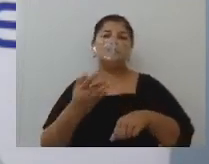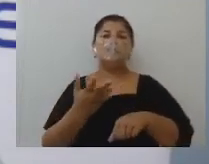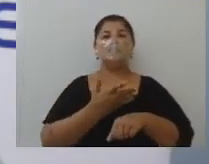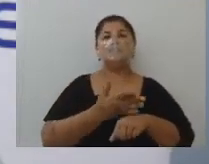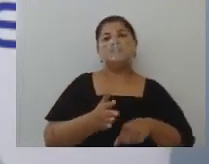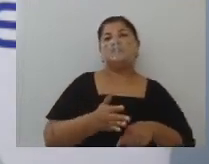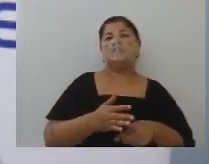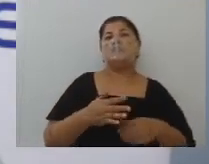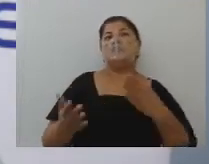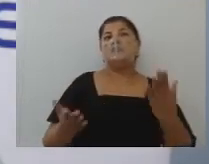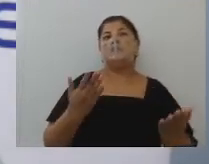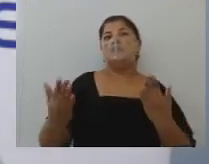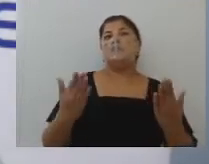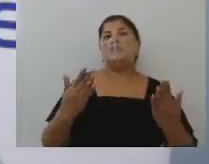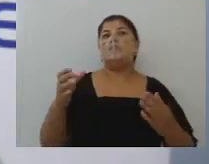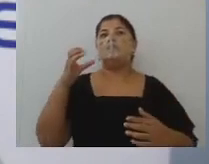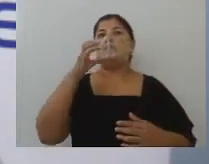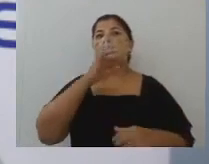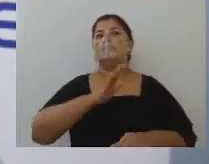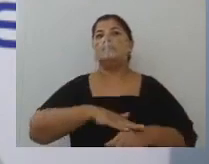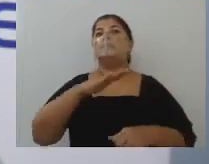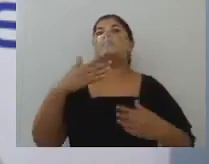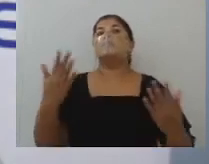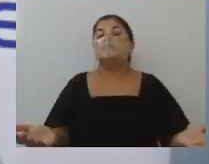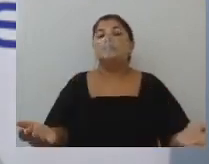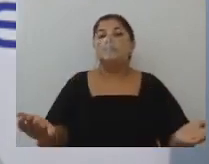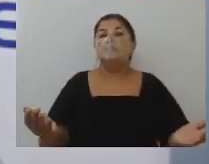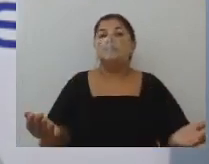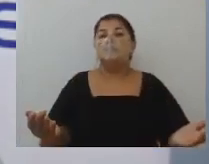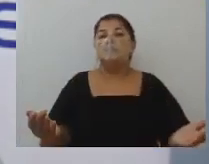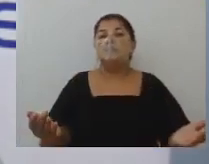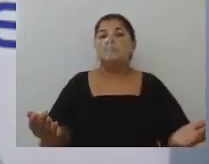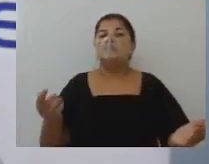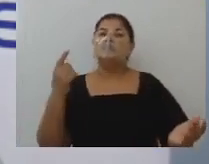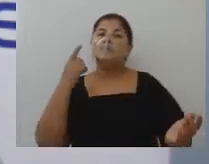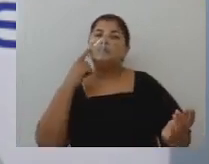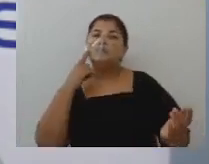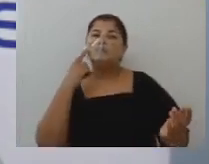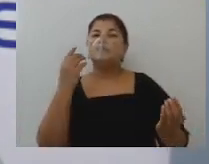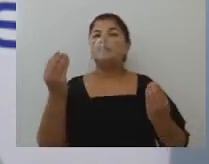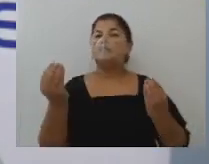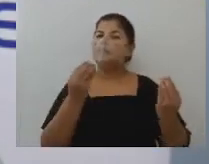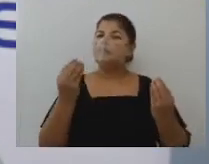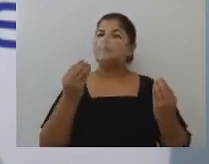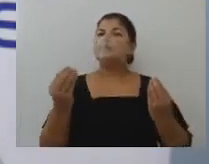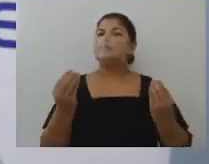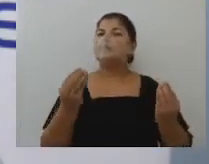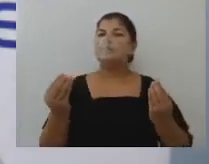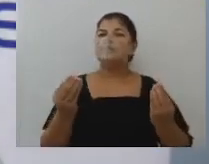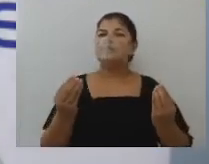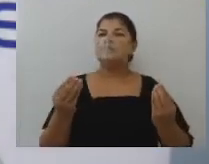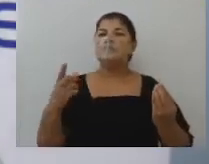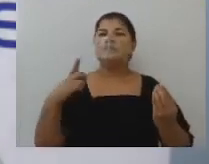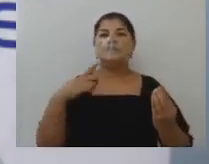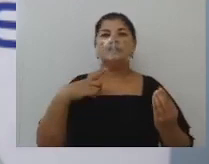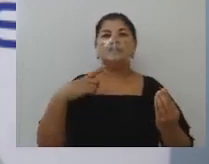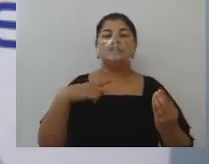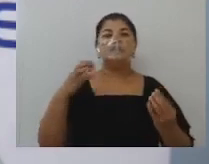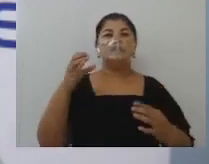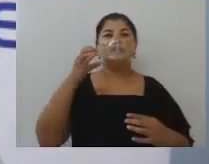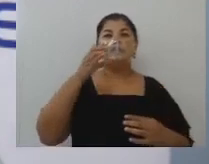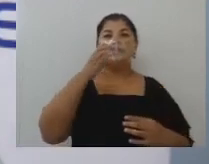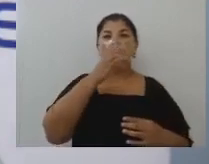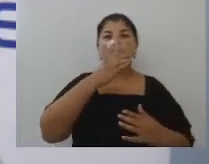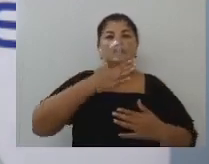Qual esquenta mais? A gente poderia levar o mesmo raciocínio. Só que agora a fonte térmica